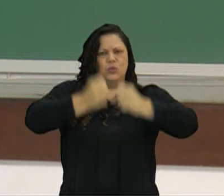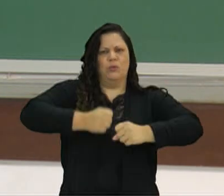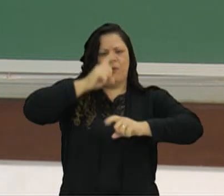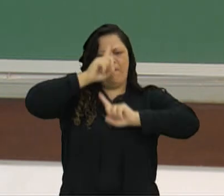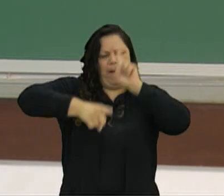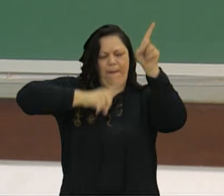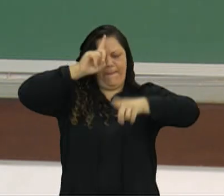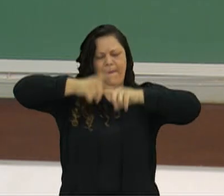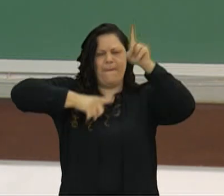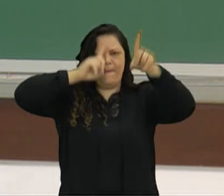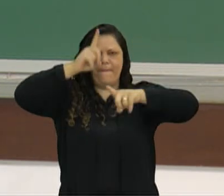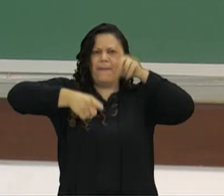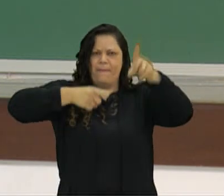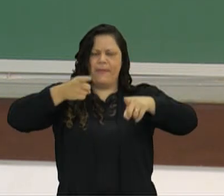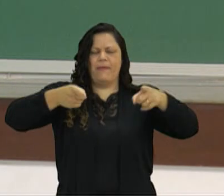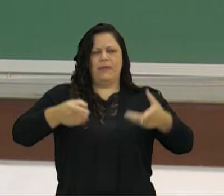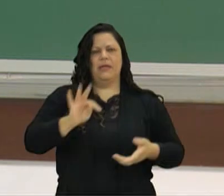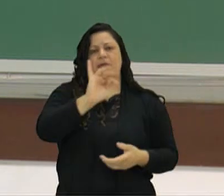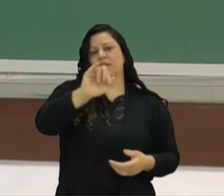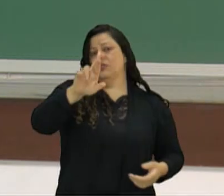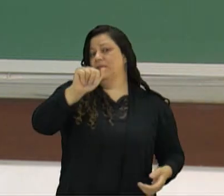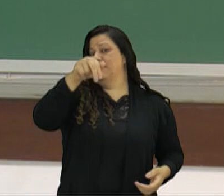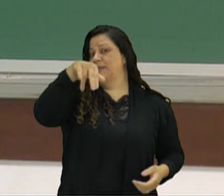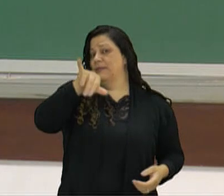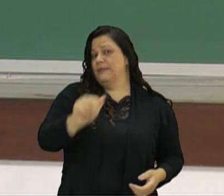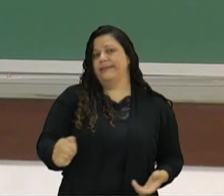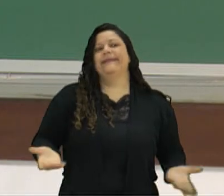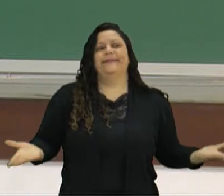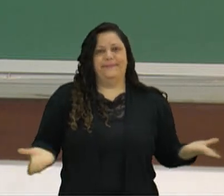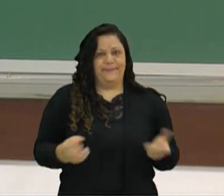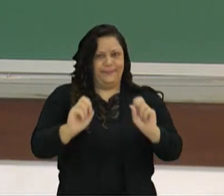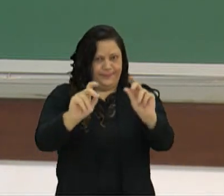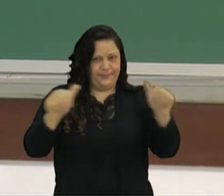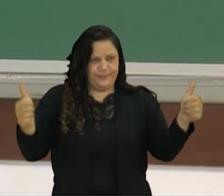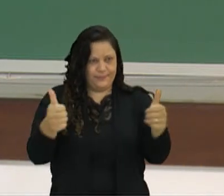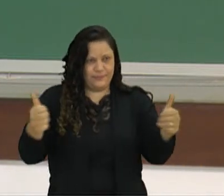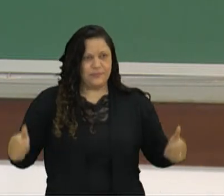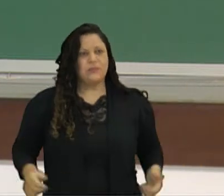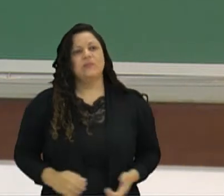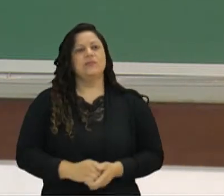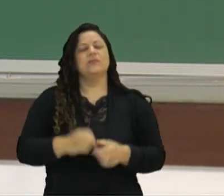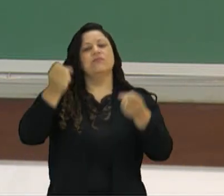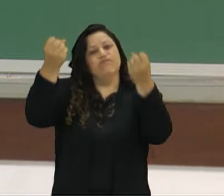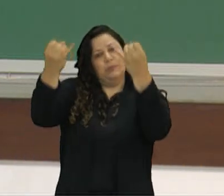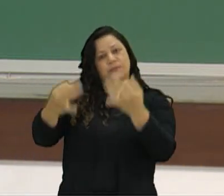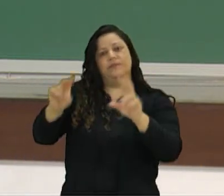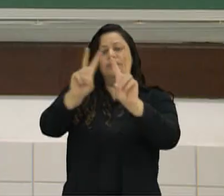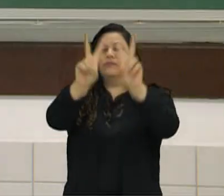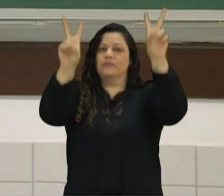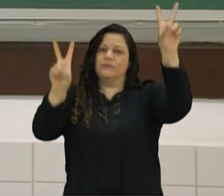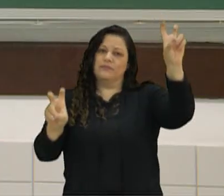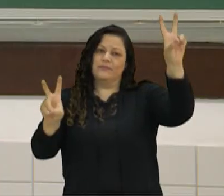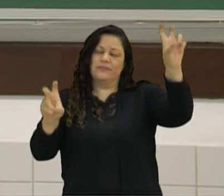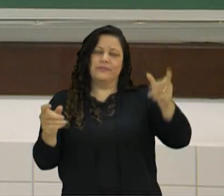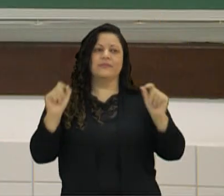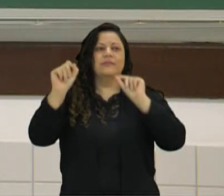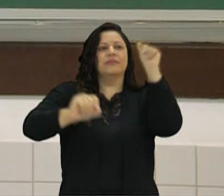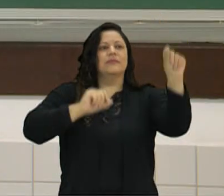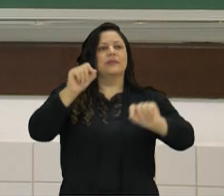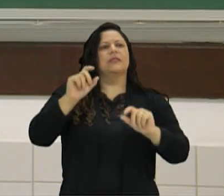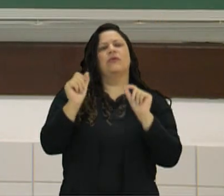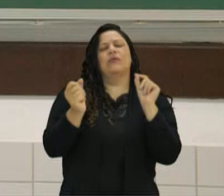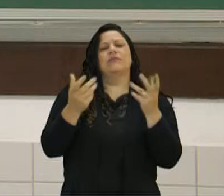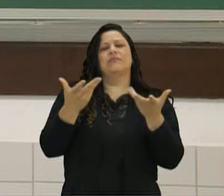o despotismo, a tirania, ok? Vejam agora essa fala e essa citação de O Espírito das Leis,